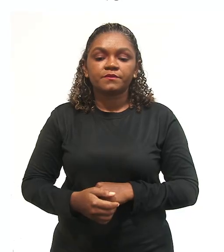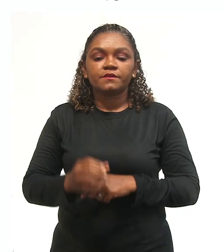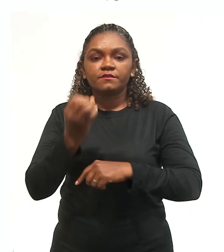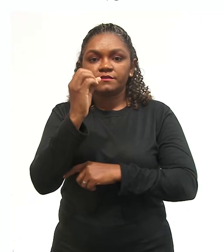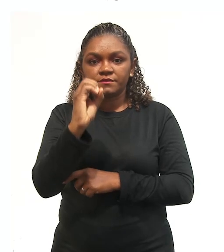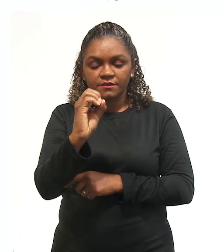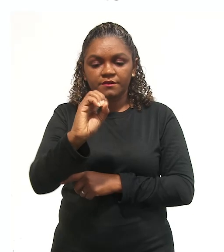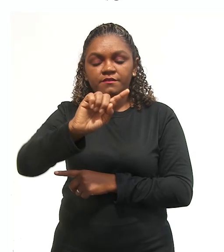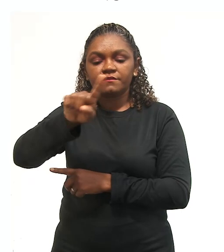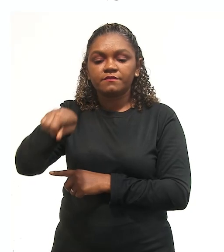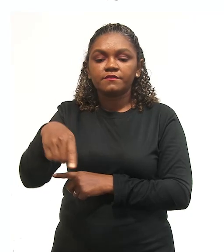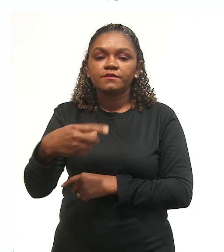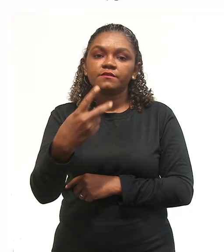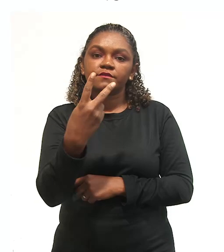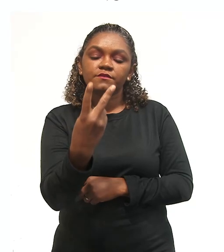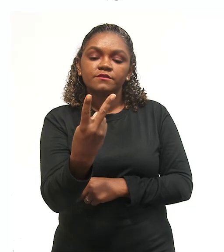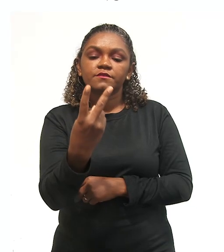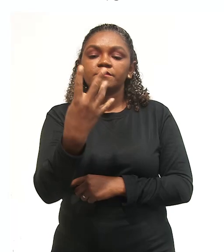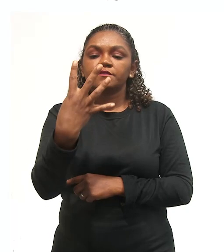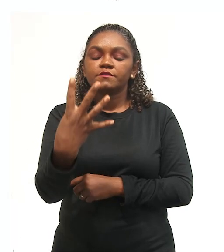aproximadamente